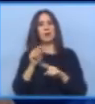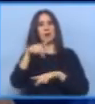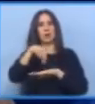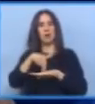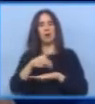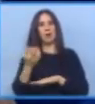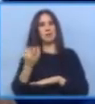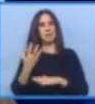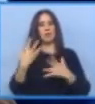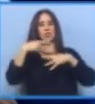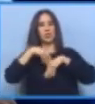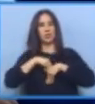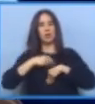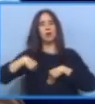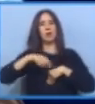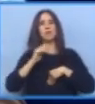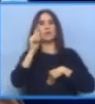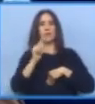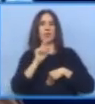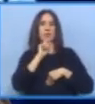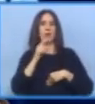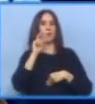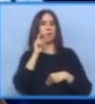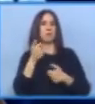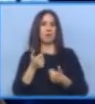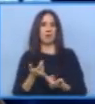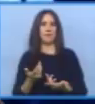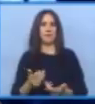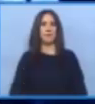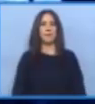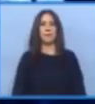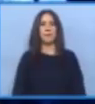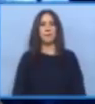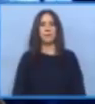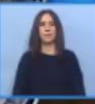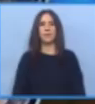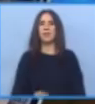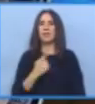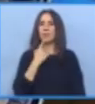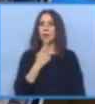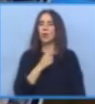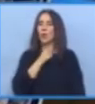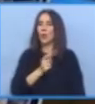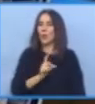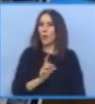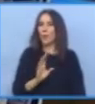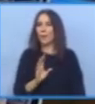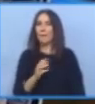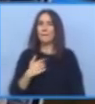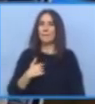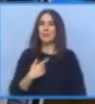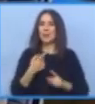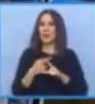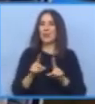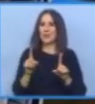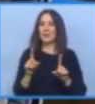para realmente ter a nossa fé bem ancorada. Não é? Posso dizer, não é discordar, mas é uma versão ligeiramente diferente